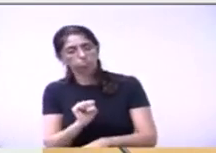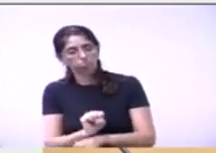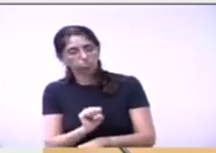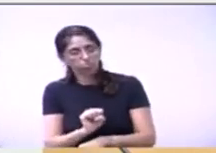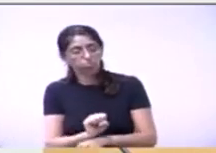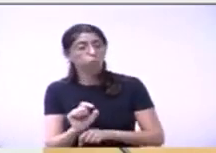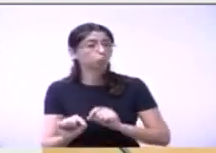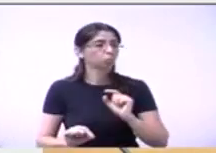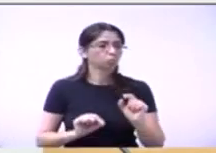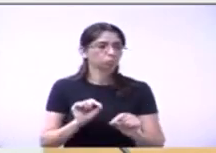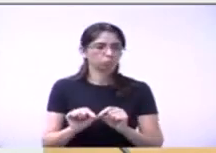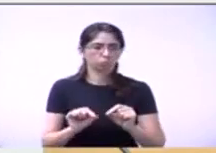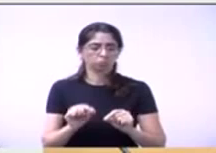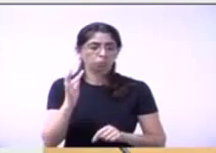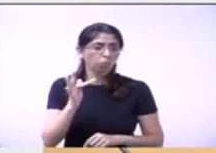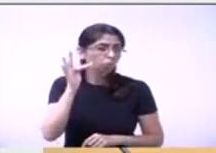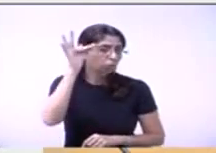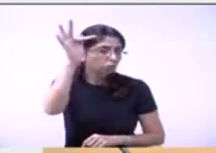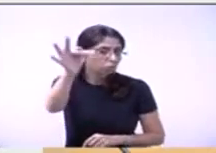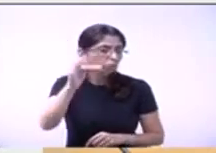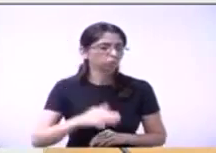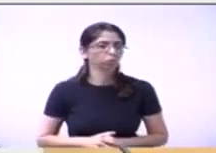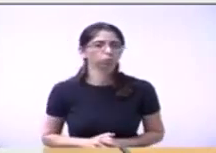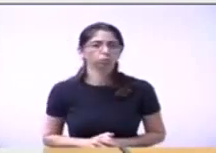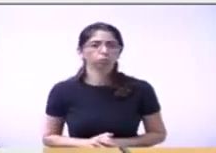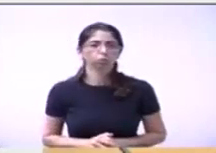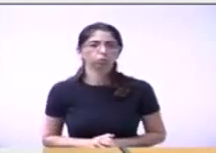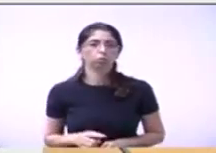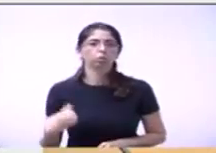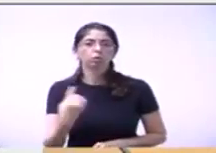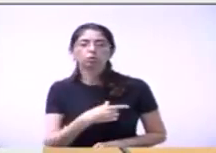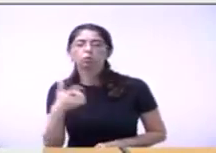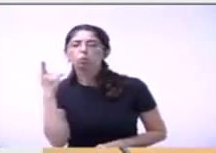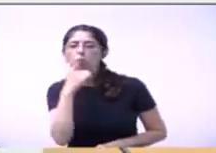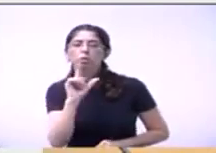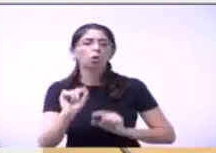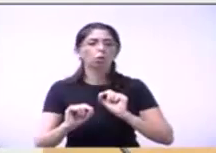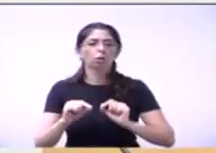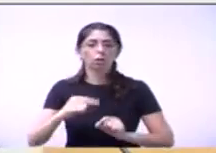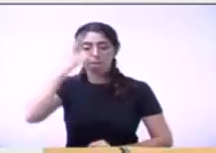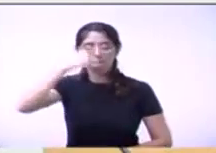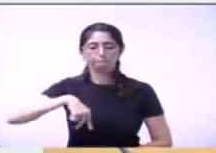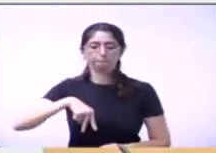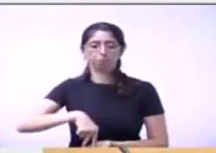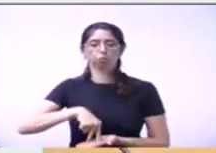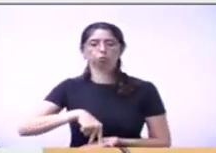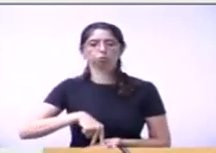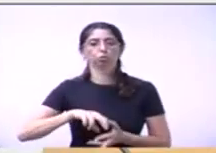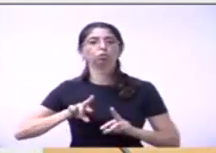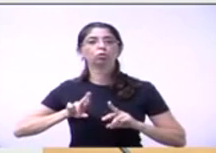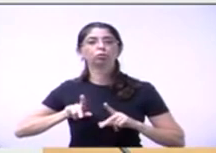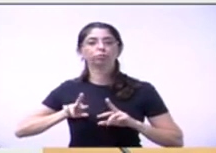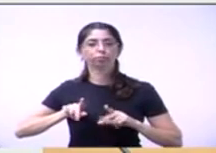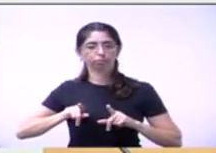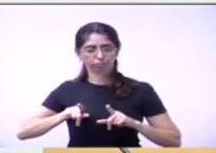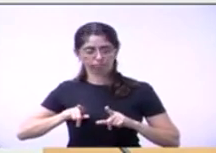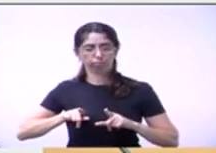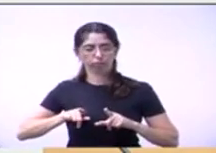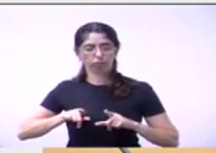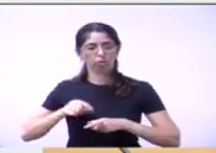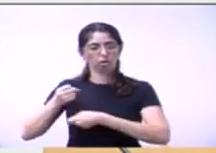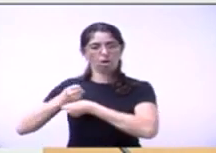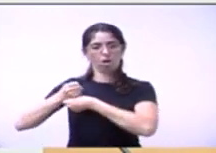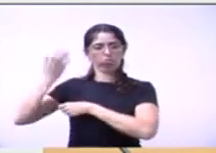que possamos ter uma postura diferenciada diante do que tem acontecido na